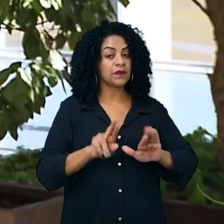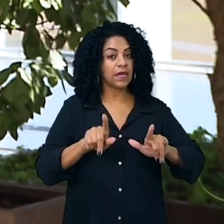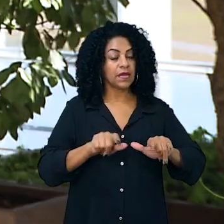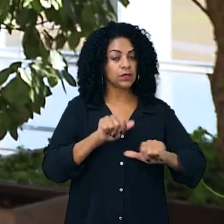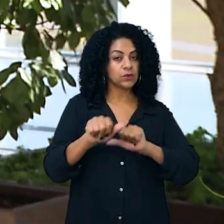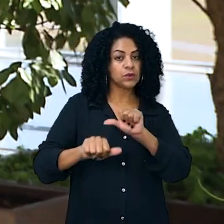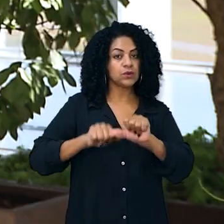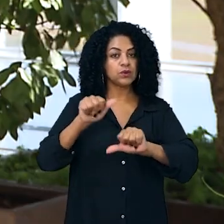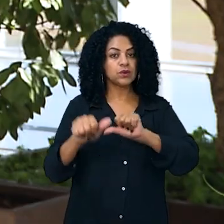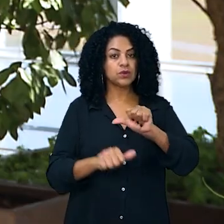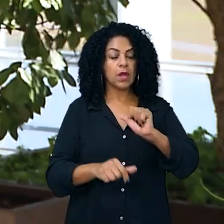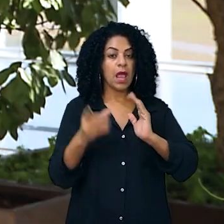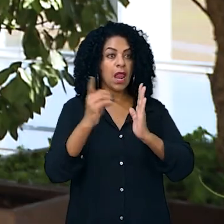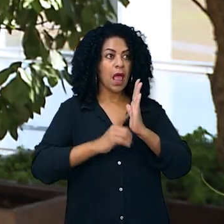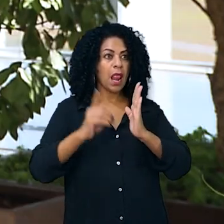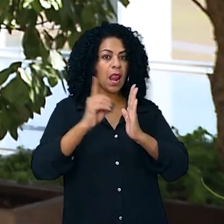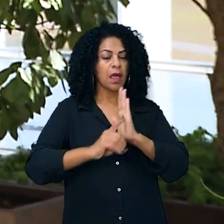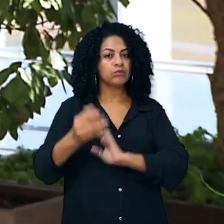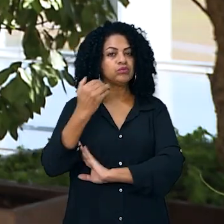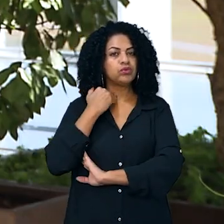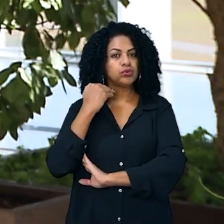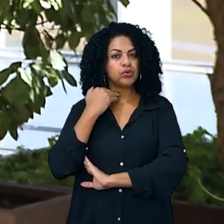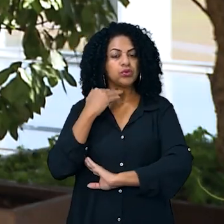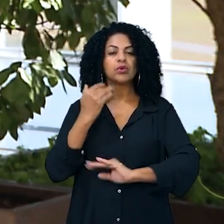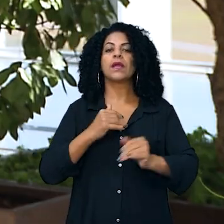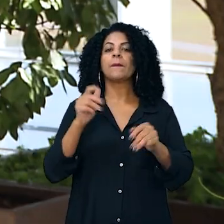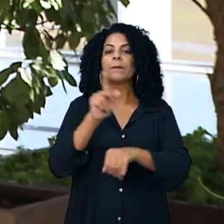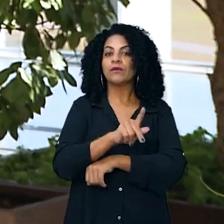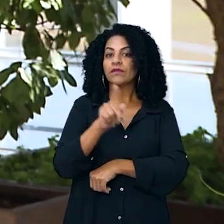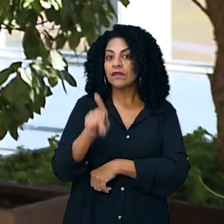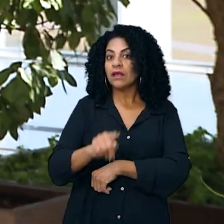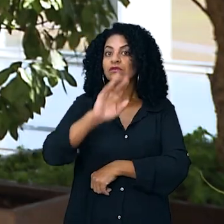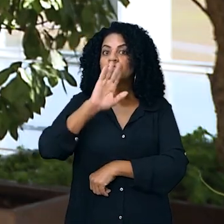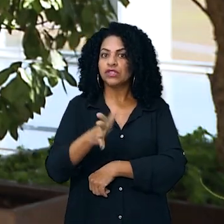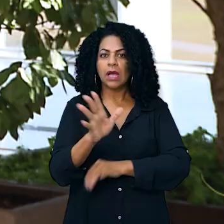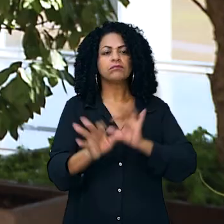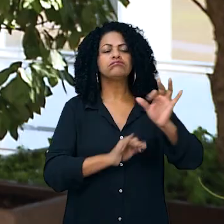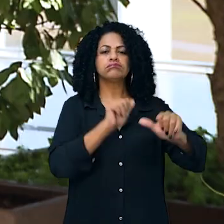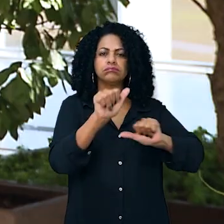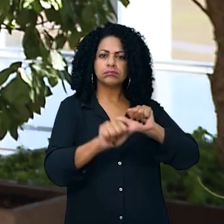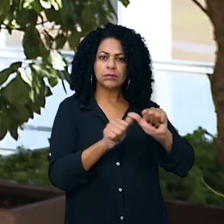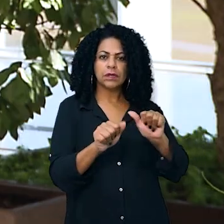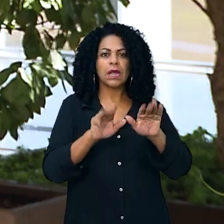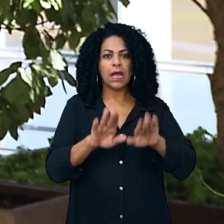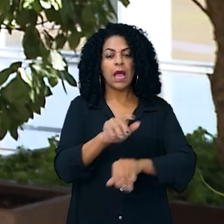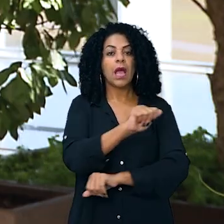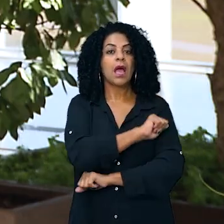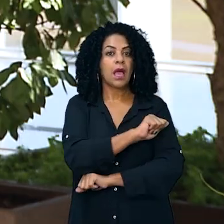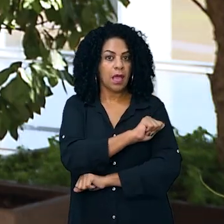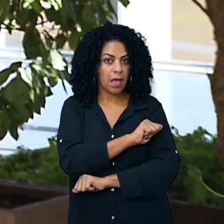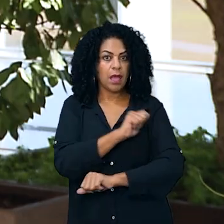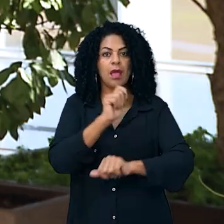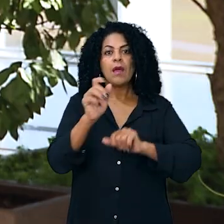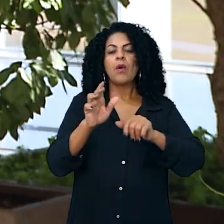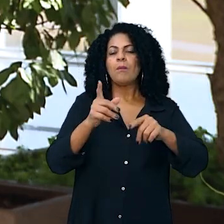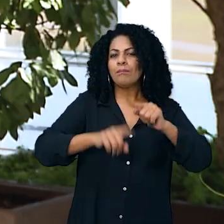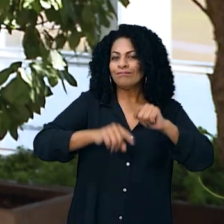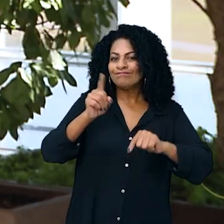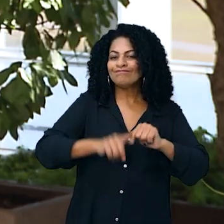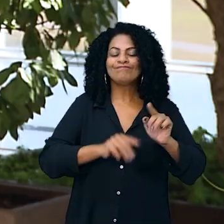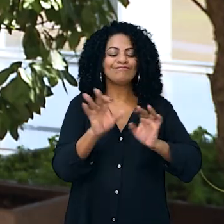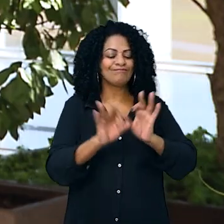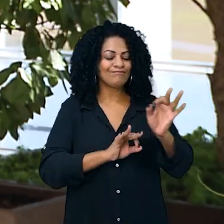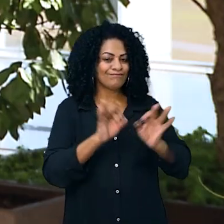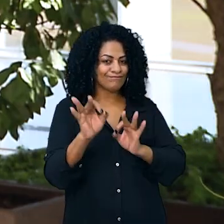baseado num banco de dados alimentado pelos próprios professores. Os docentes precisavam preparar o material, atender